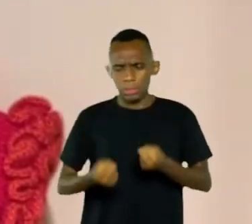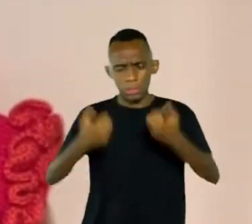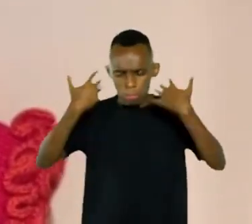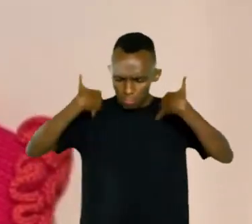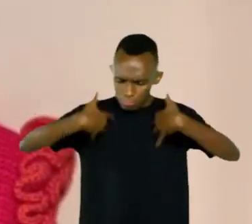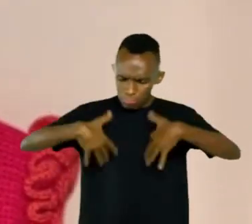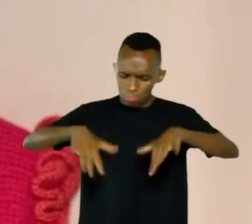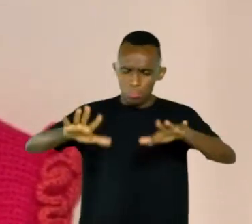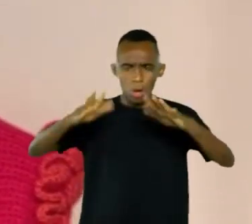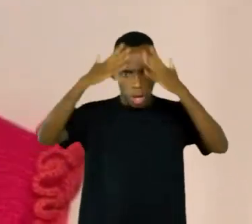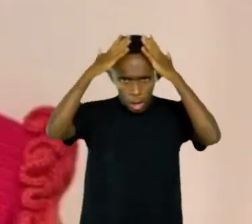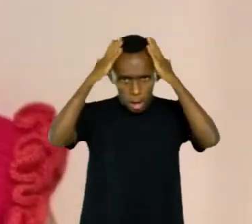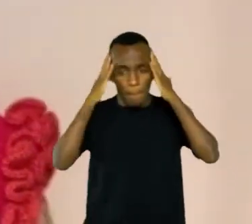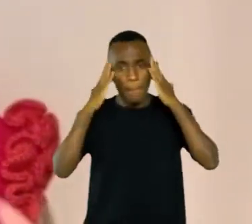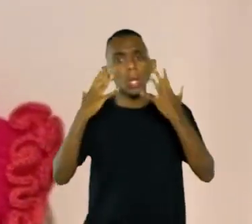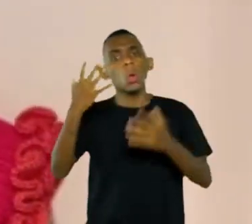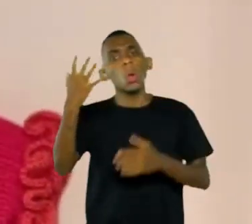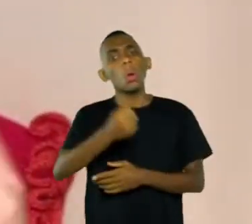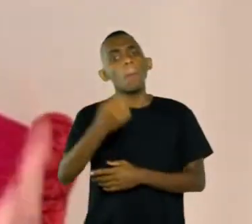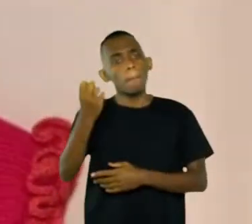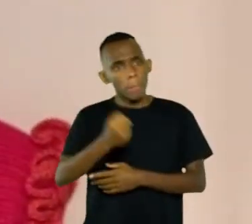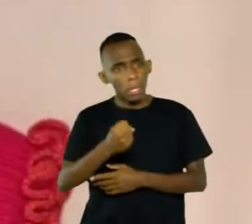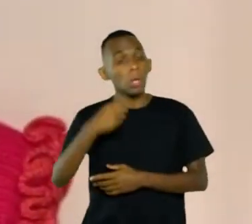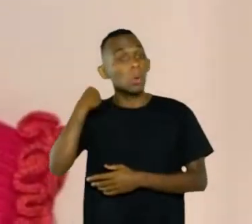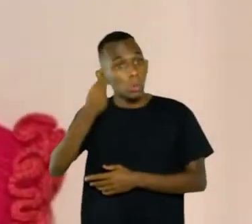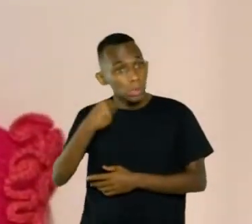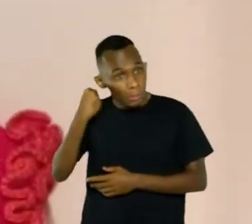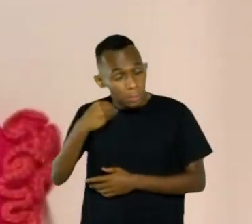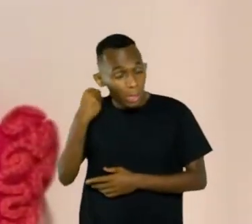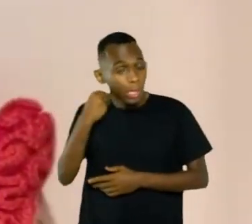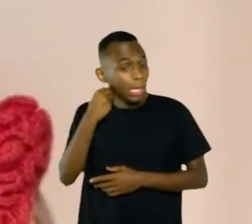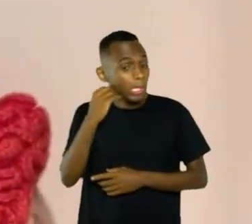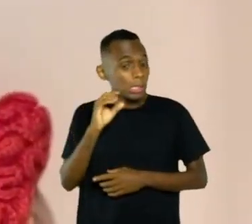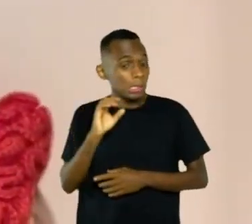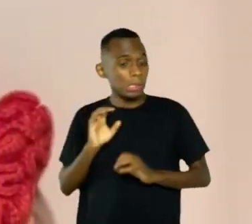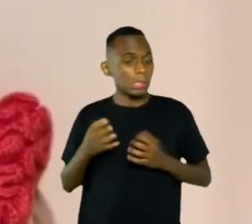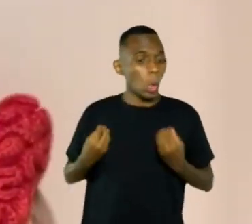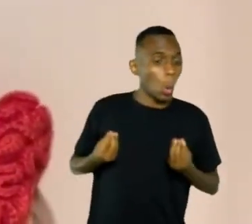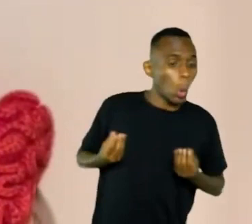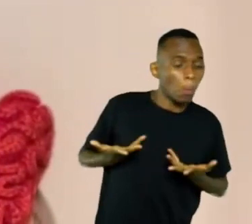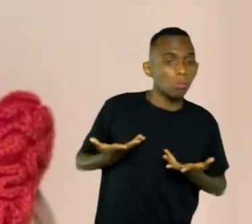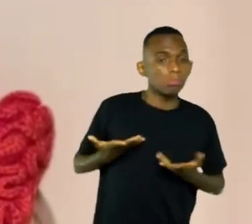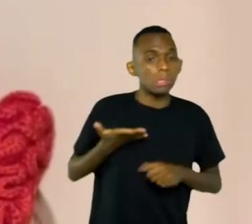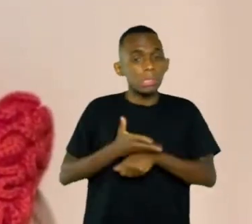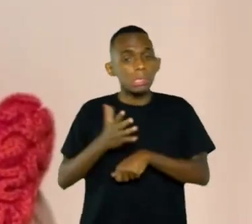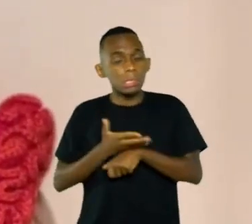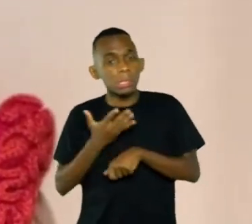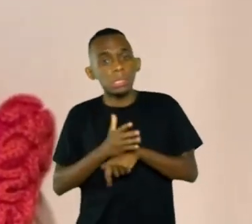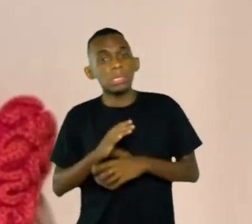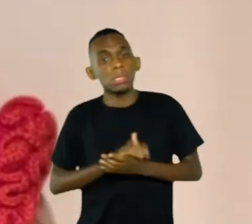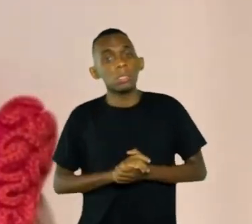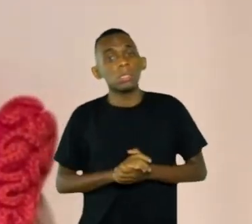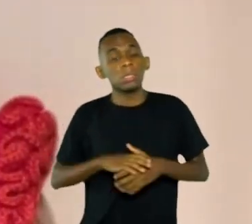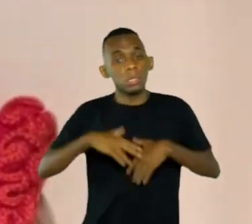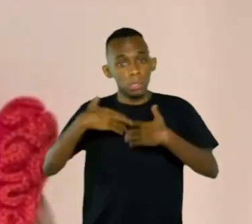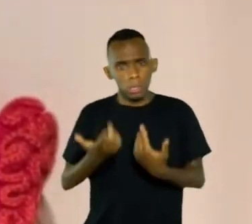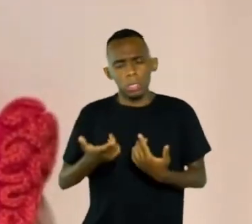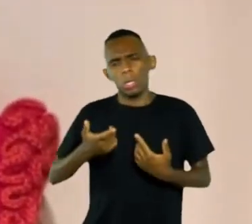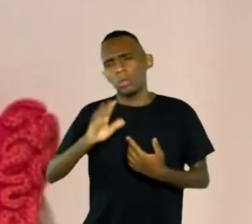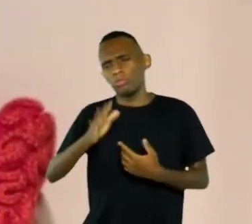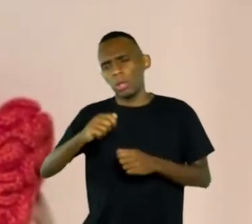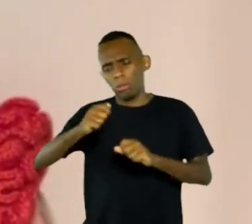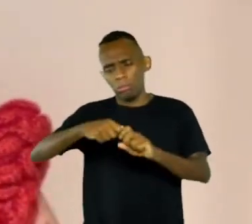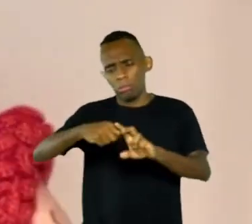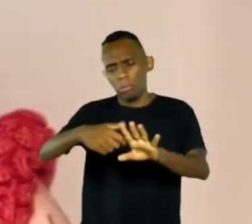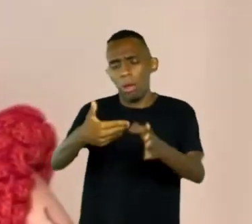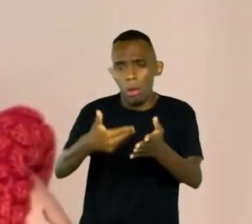foi uma experiência ainda, fui tateando ali para experimentar e tal. E aí, quando eu tinha alguns meses que eu estava com o cabelo branco,